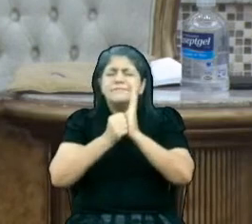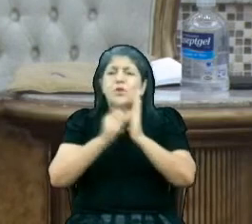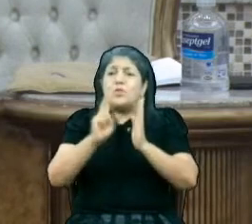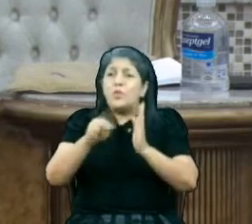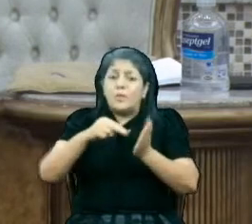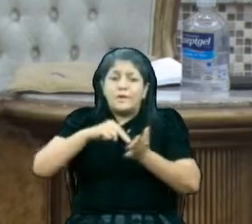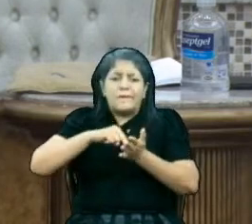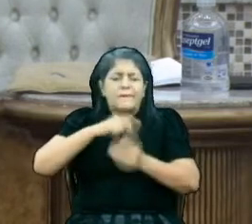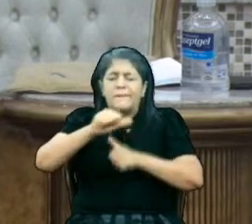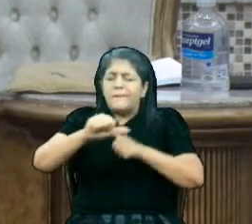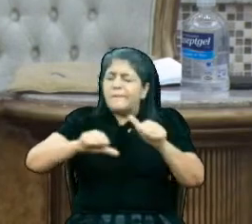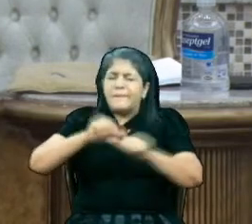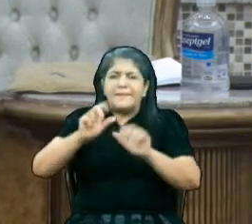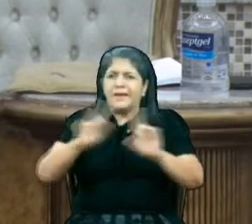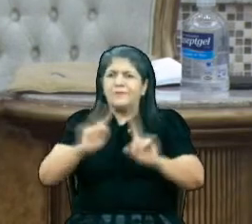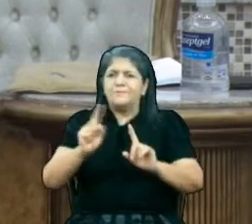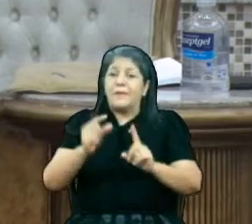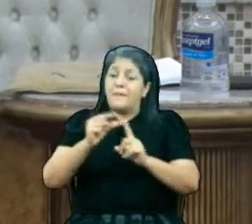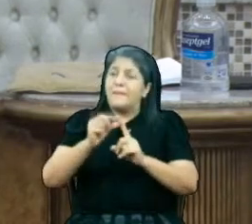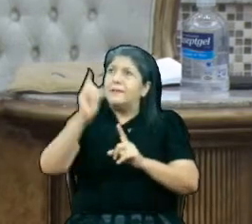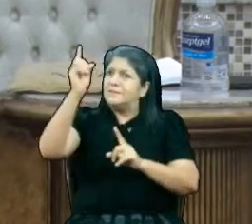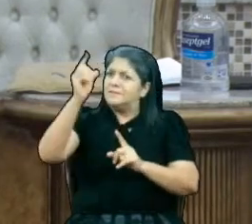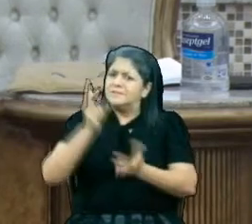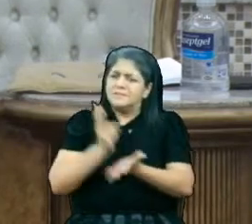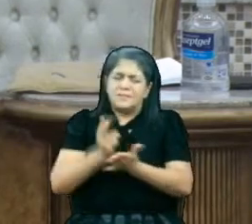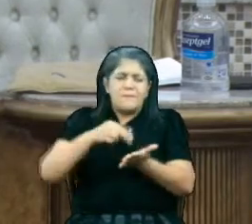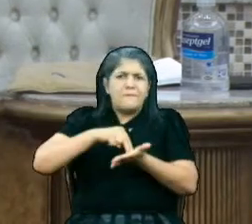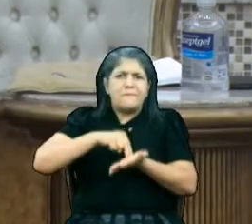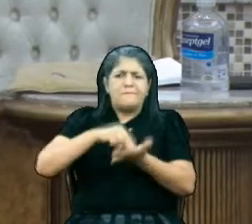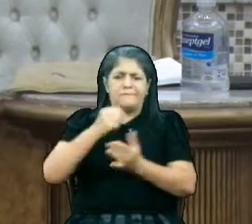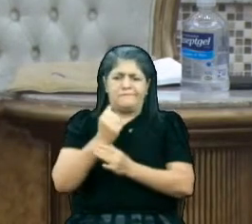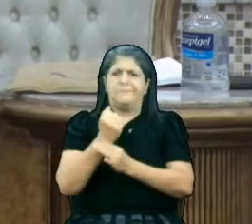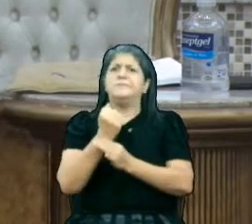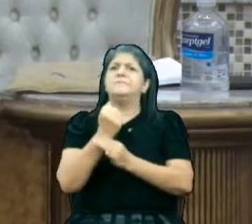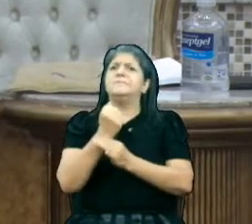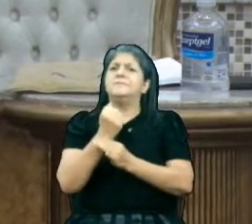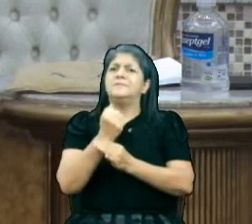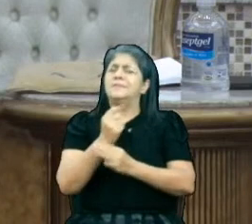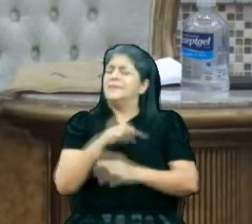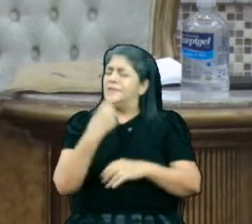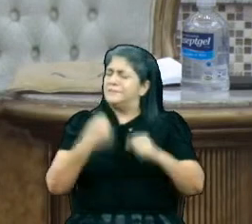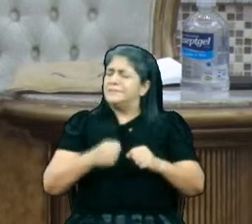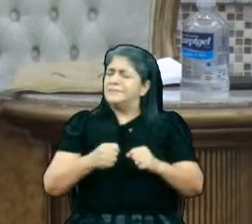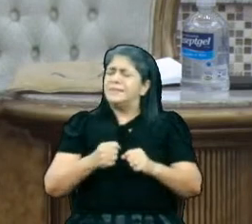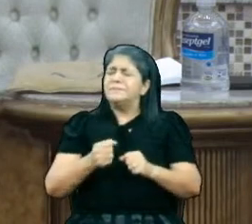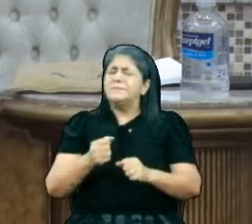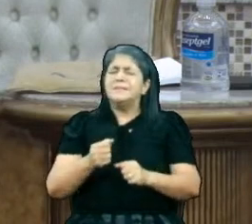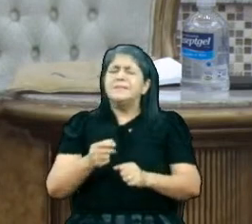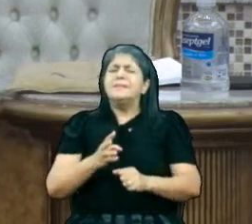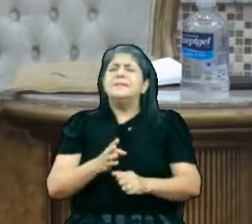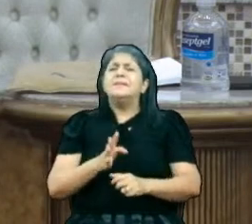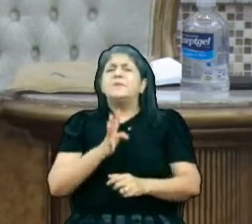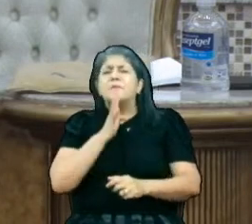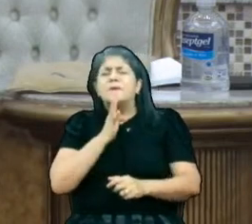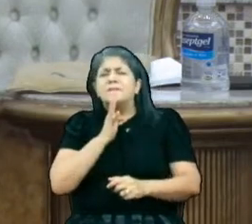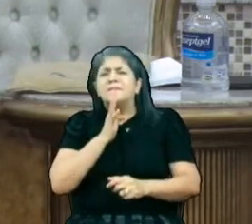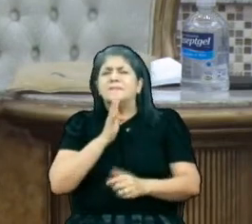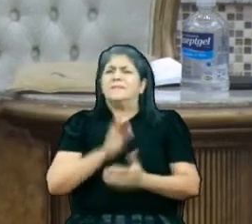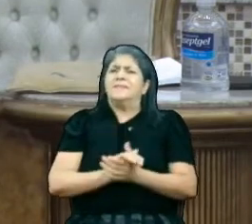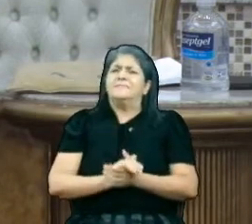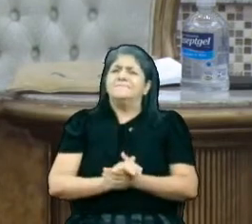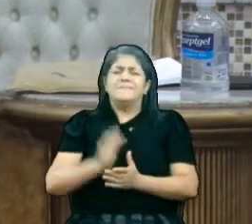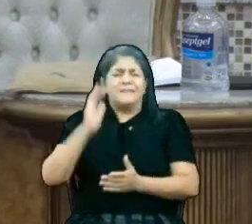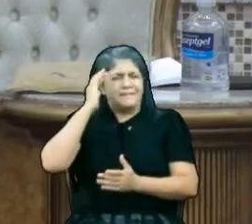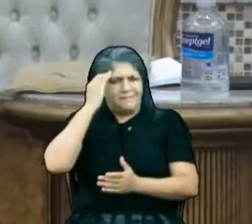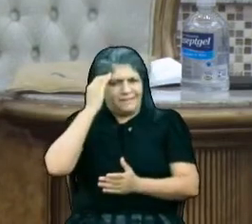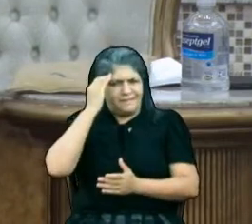ela é sempre a palavra do senhor nós precisamos sempre nos apropriar dela